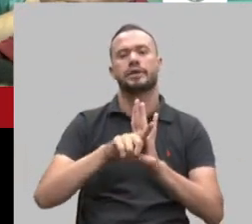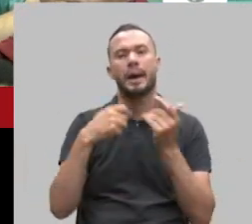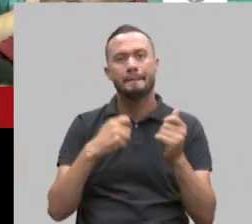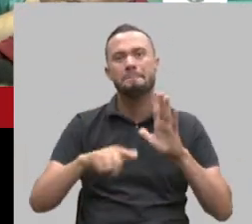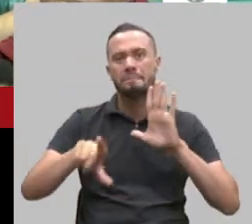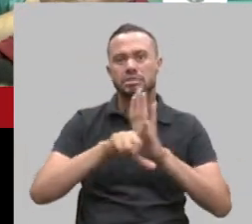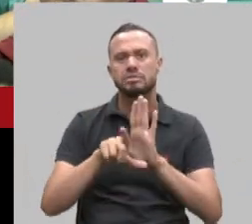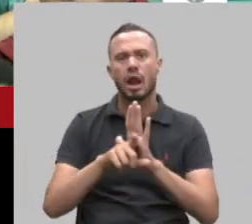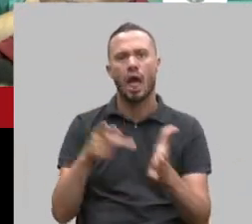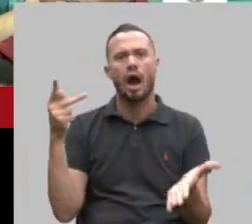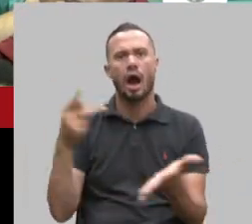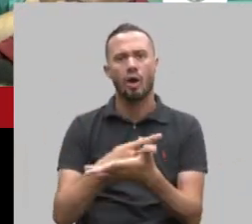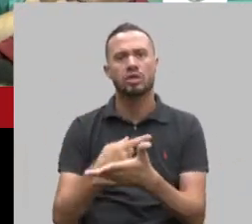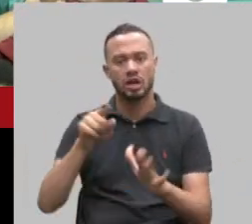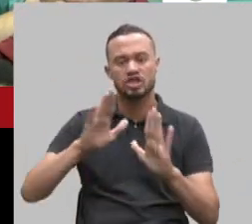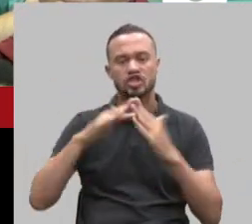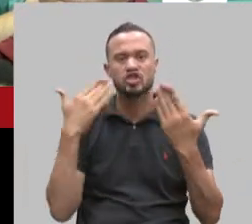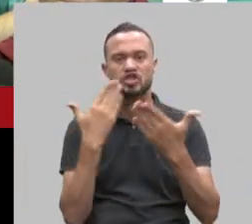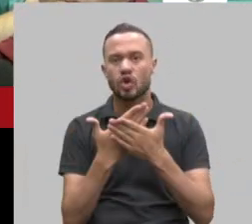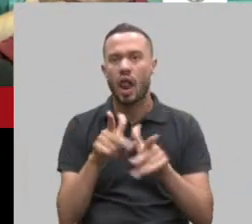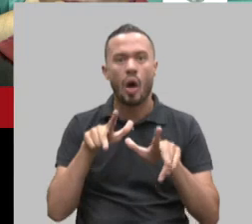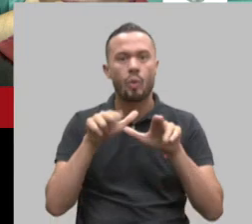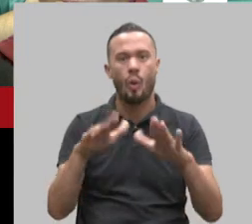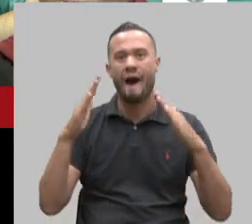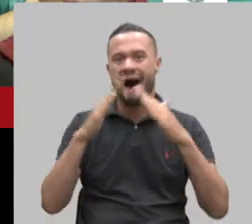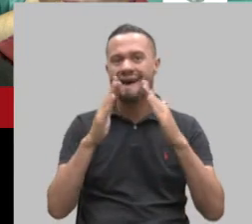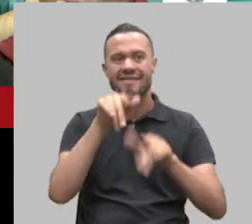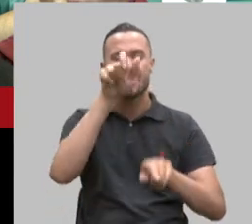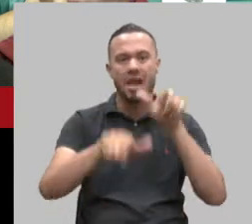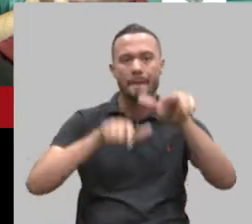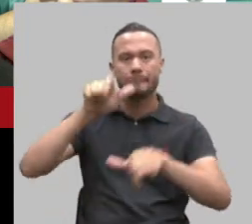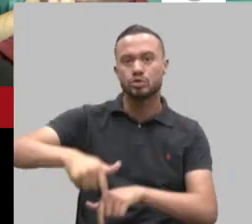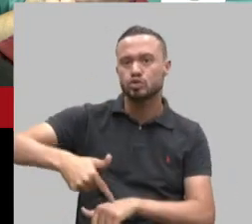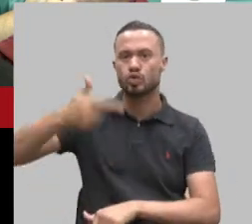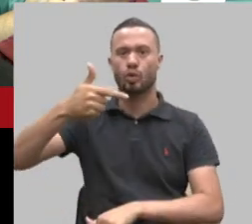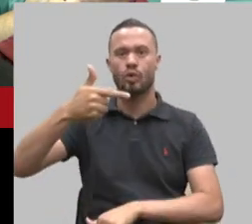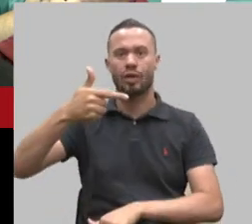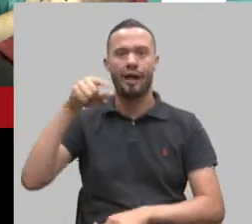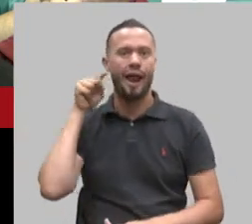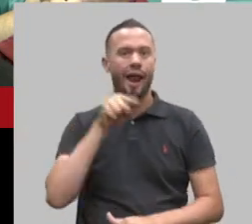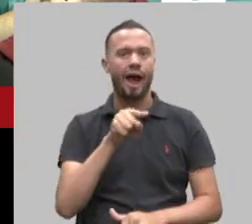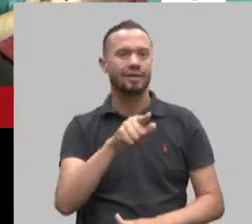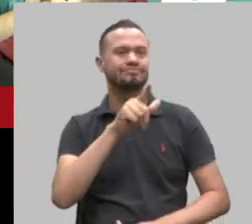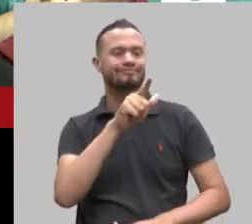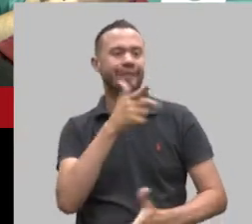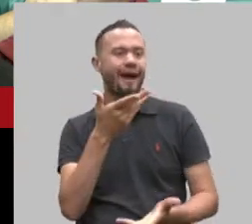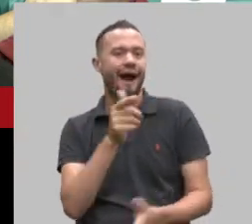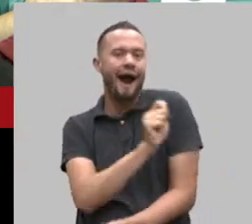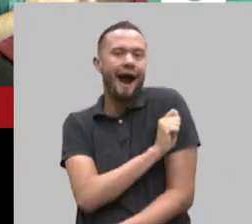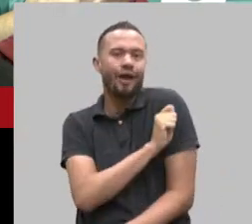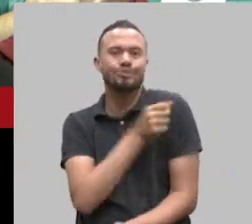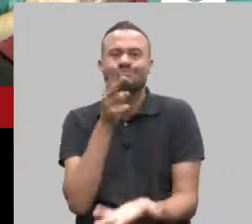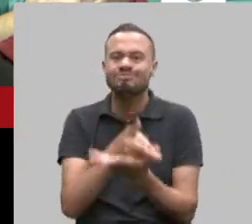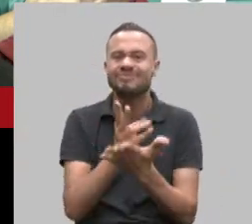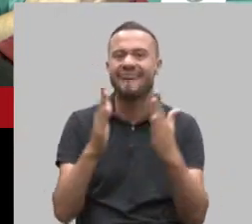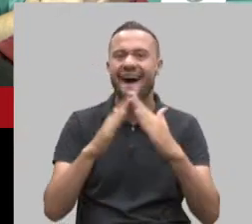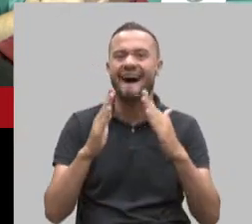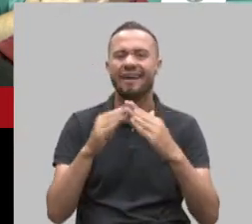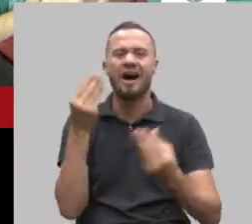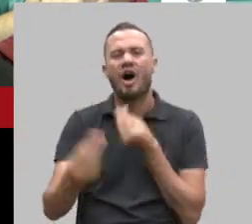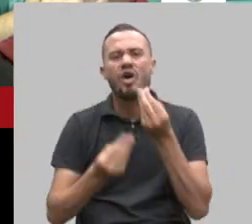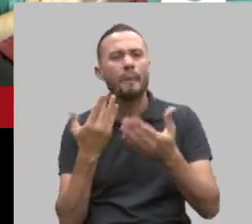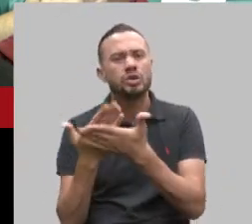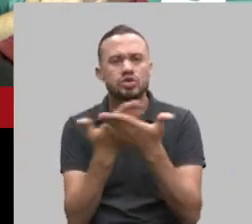é a segunda casa de um aluno é lá que ele passa cerca de sua maior parte do tempo como um aluno vai estudar tá bem vai se